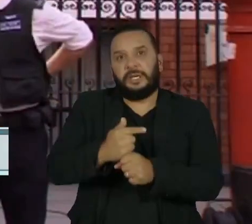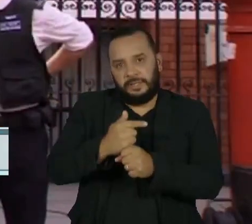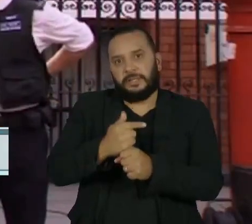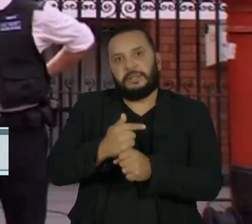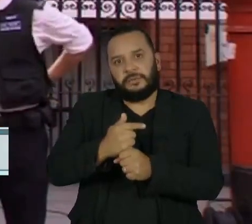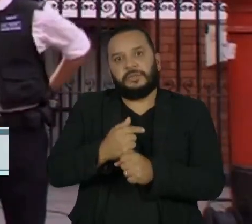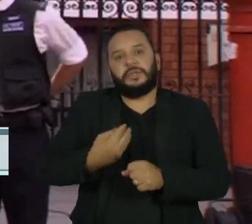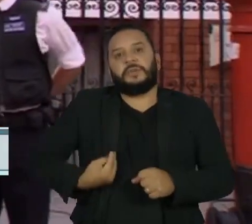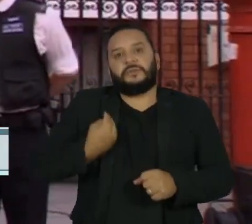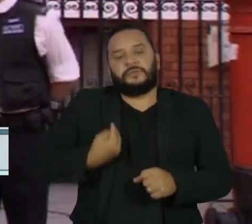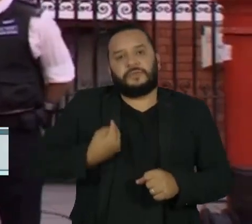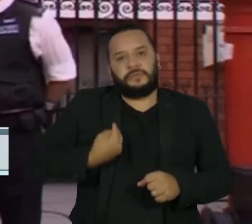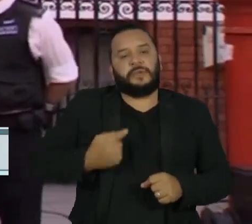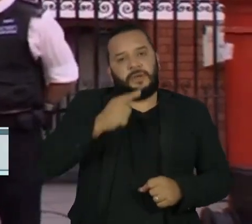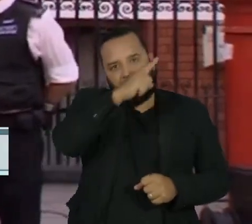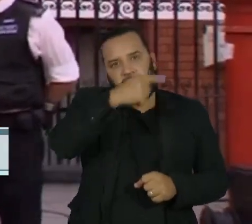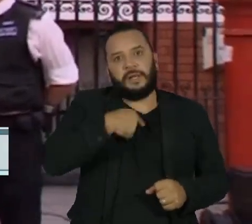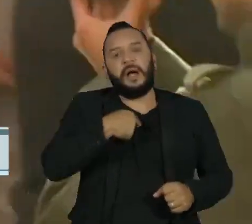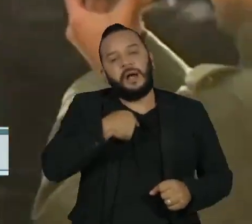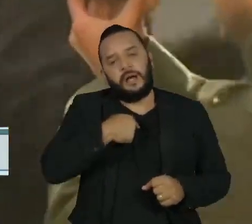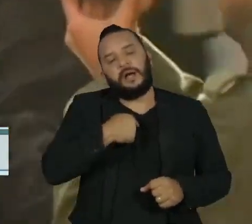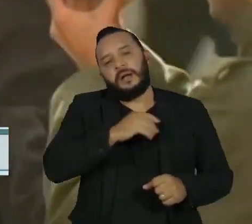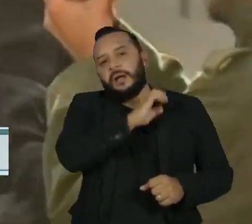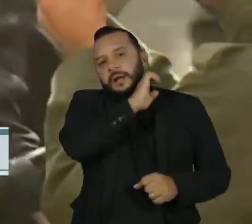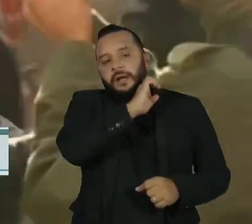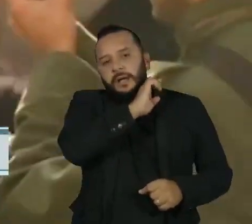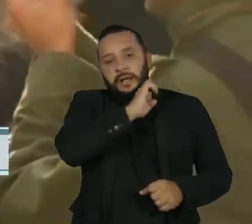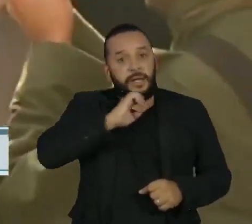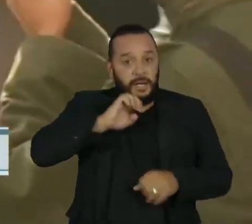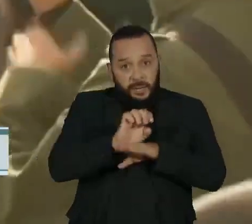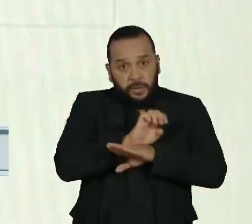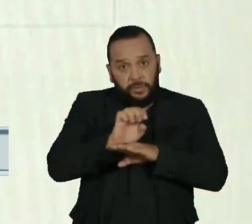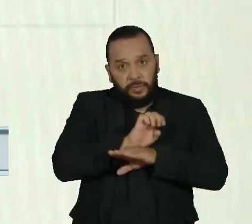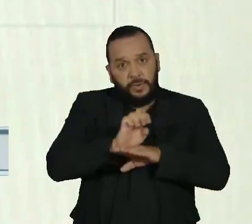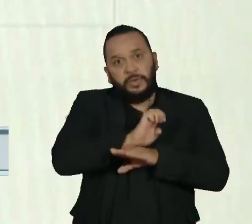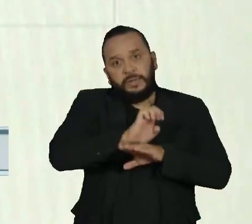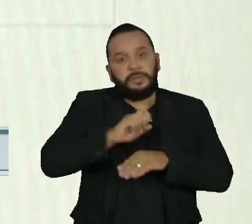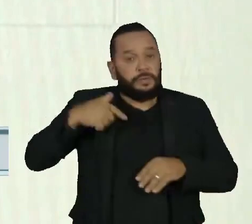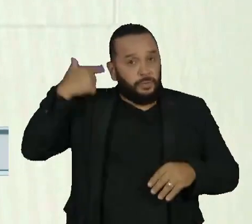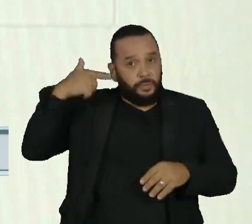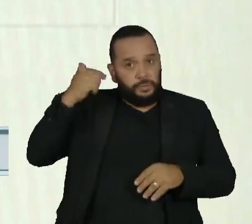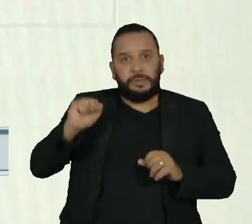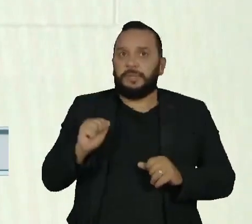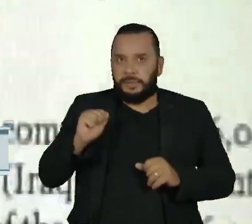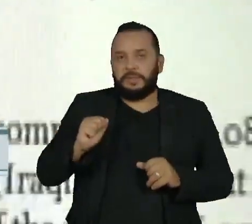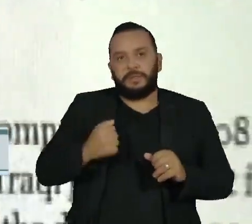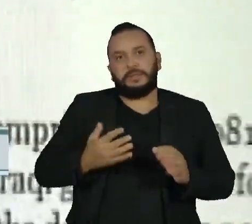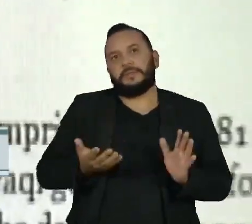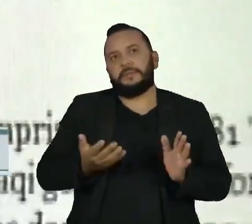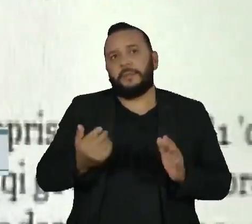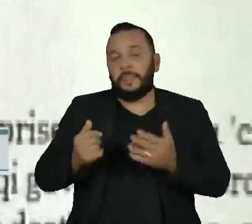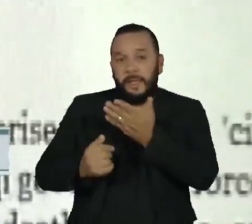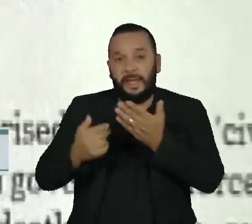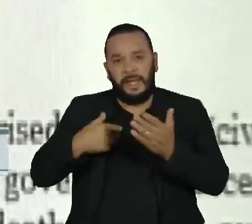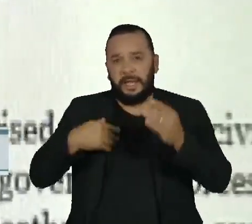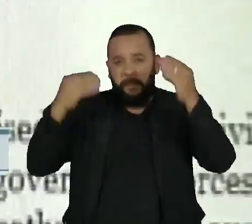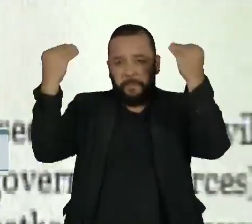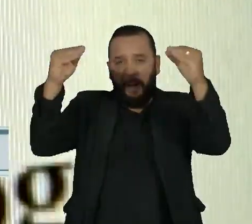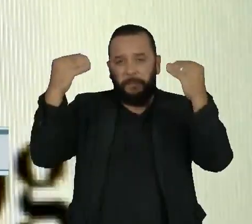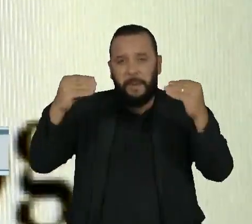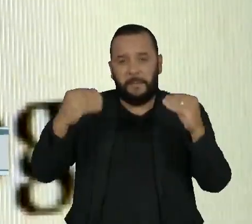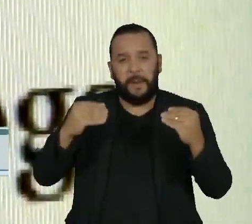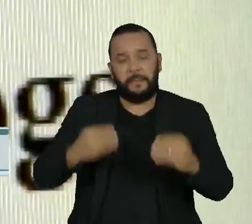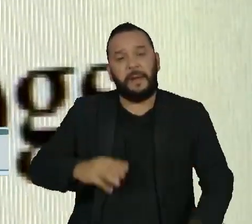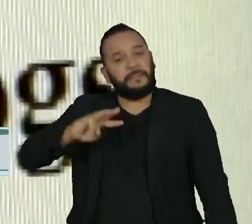na Embaixada do Equador, em Londres. Fundador do WikiLeaks, o jornalista australiano expôs milhões de